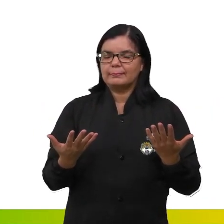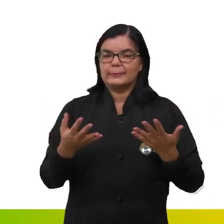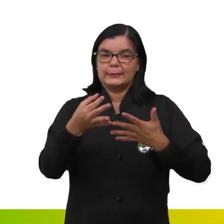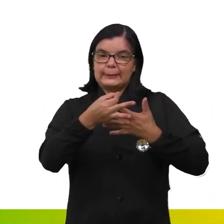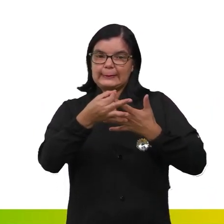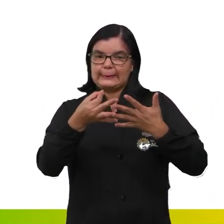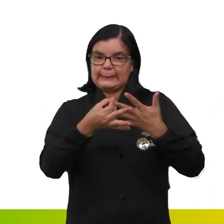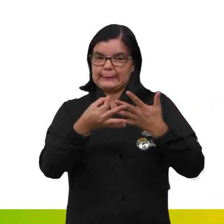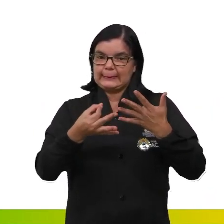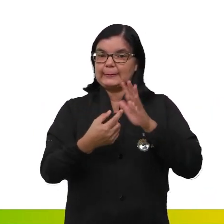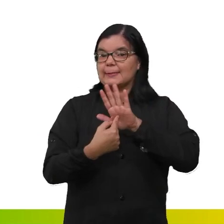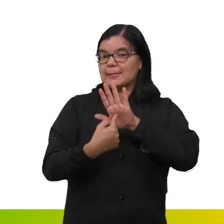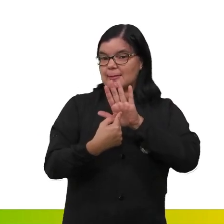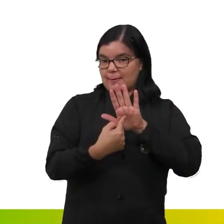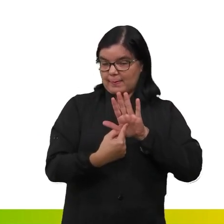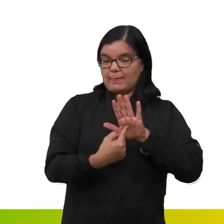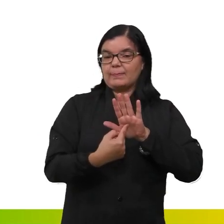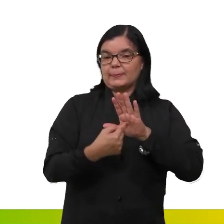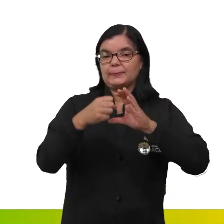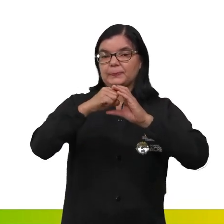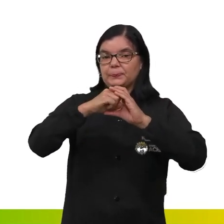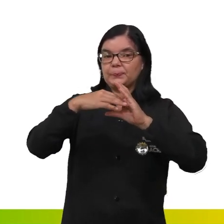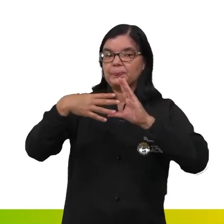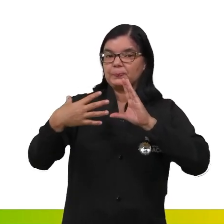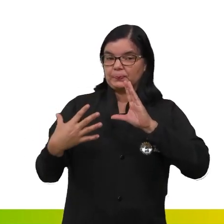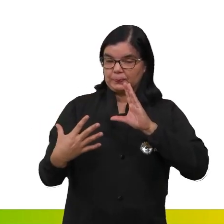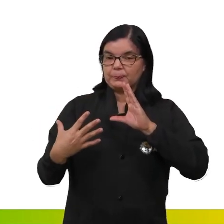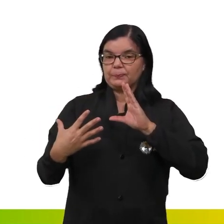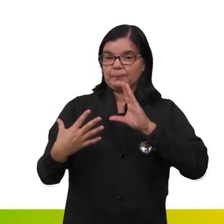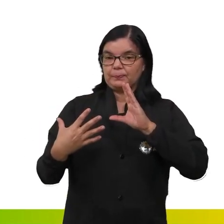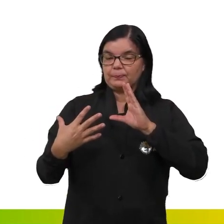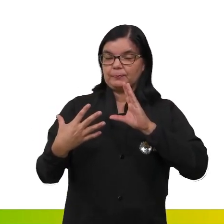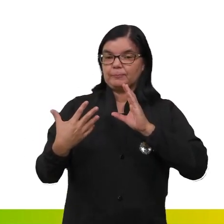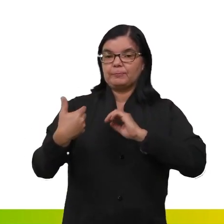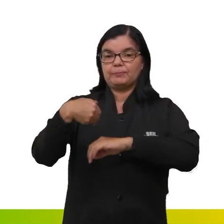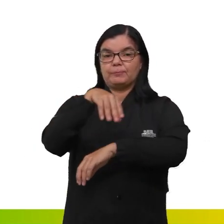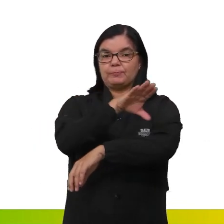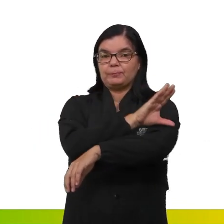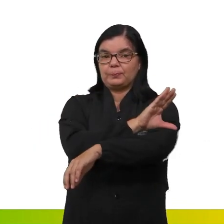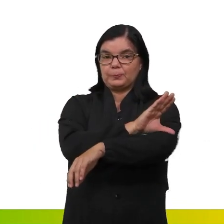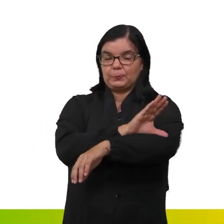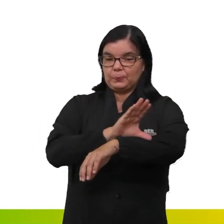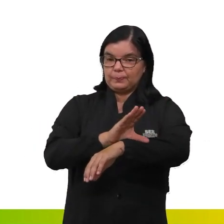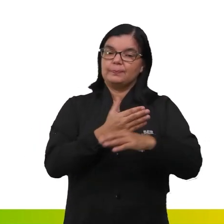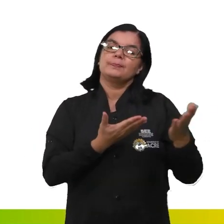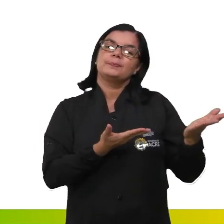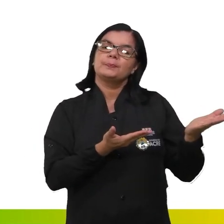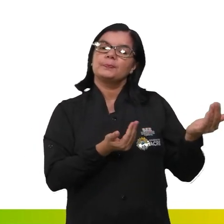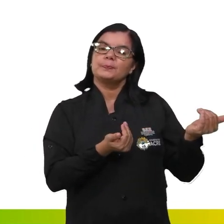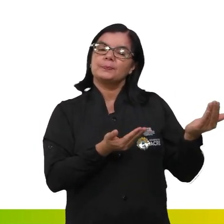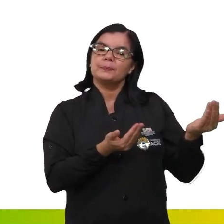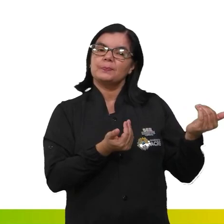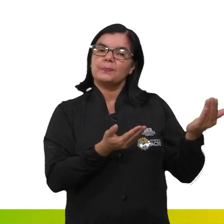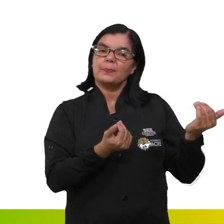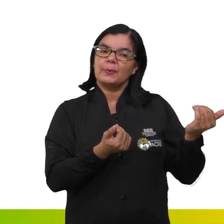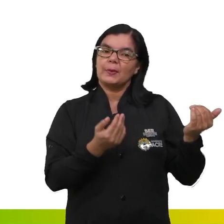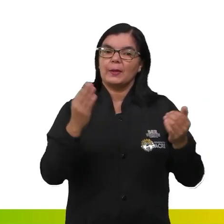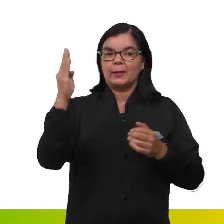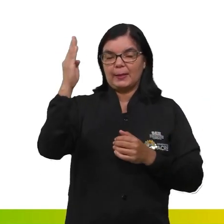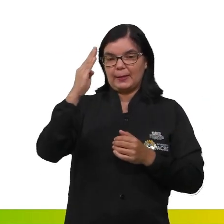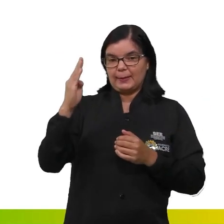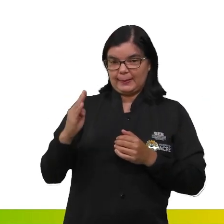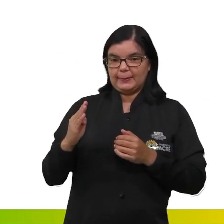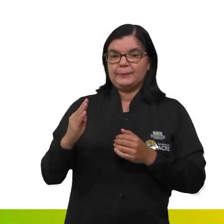Qual das alternativas abaixo representa uma característica marcante do culturalismo juvenil